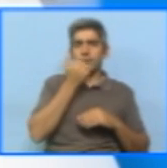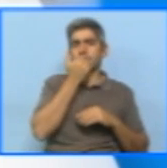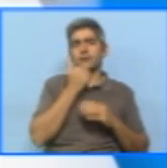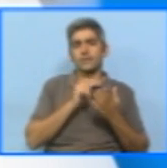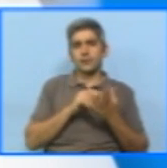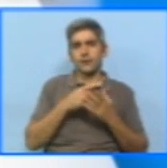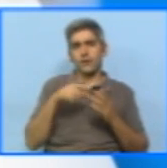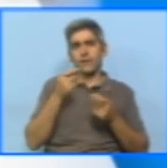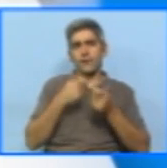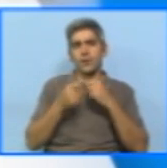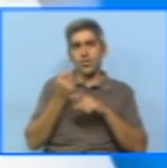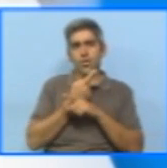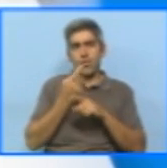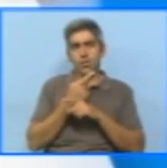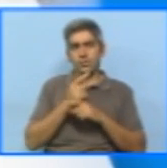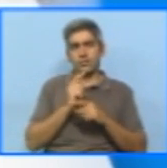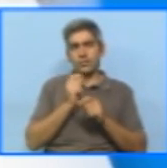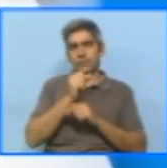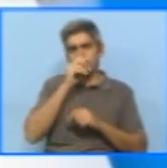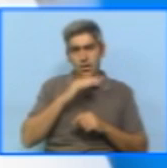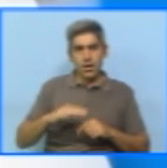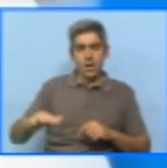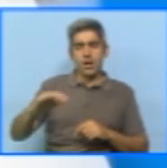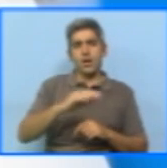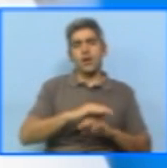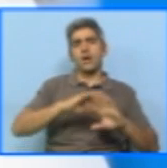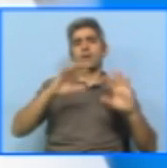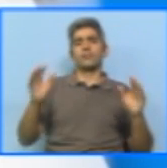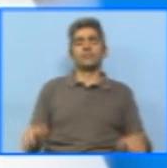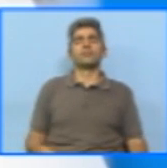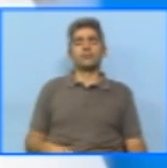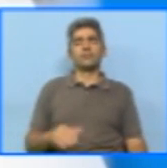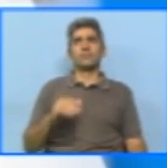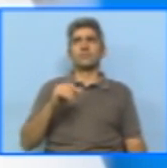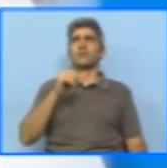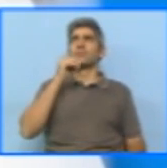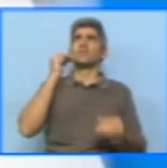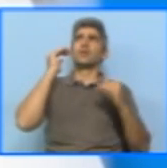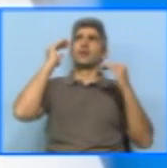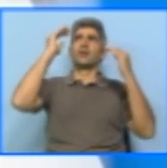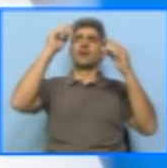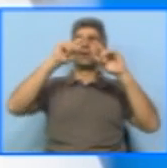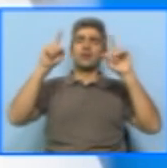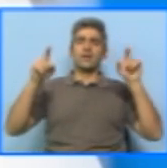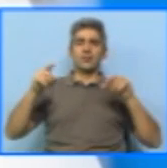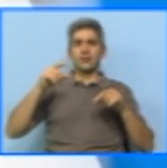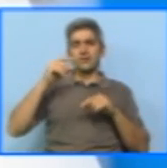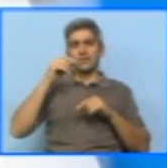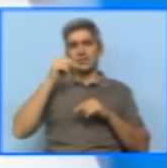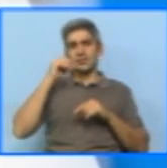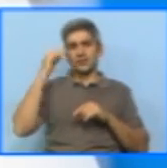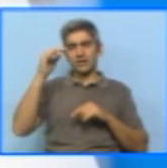quanto possuía e comprou aquele campo. O reino dos céus é semelhante a um negociante